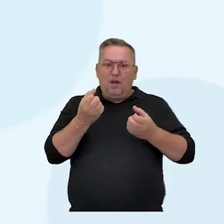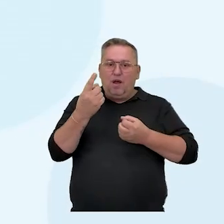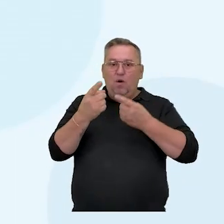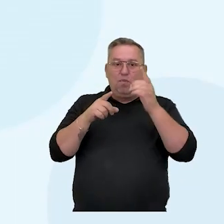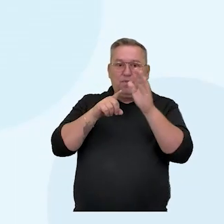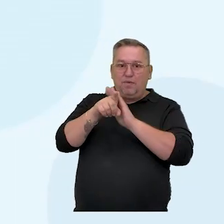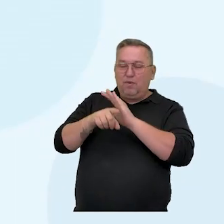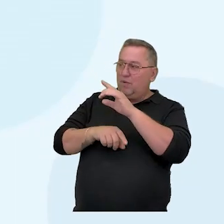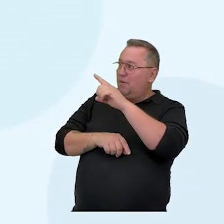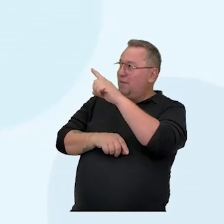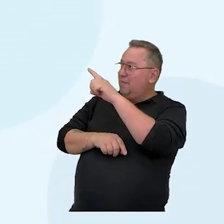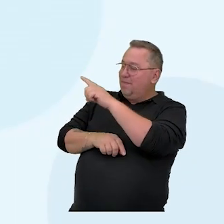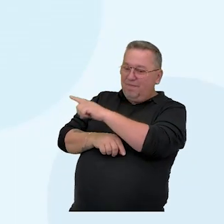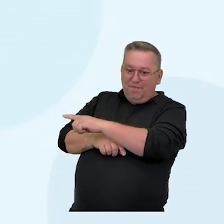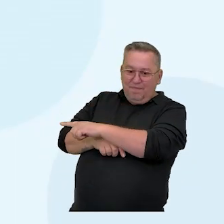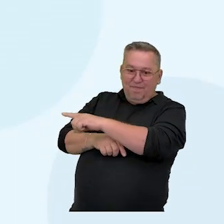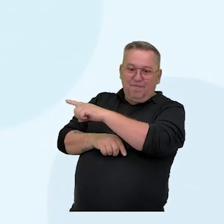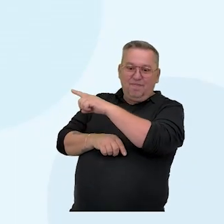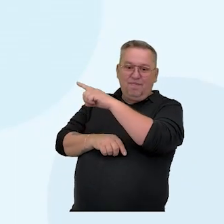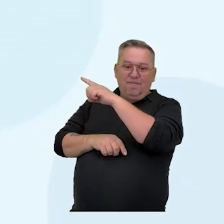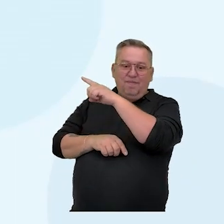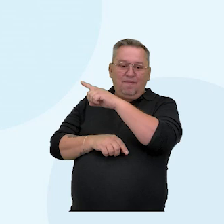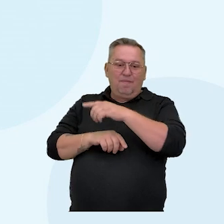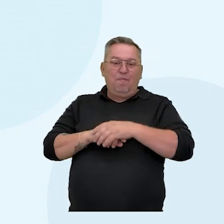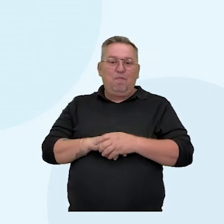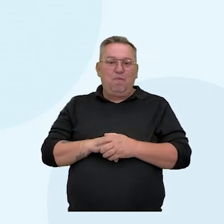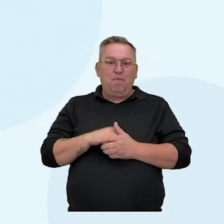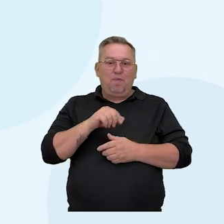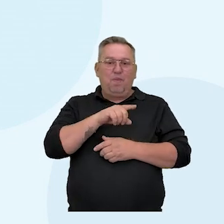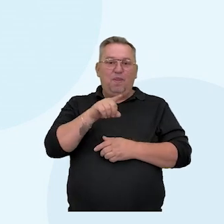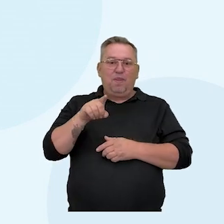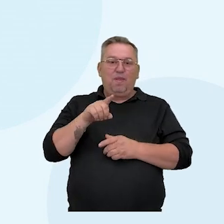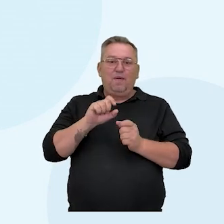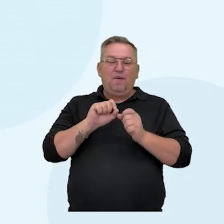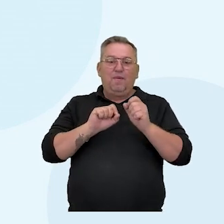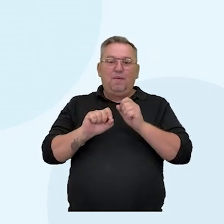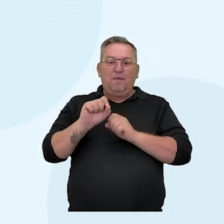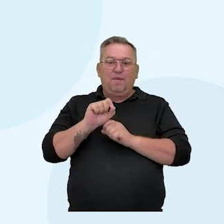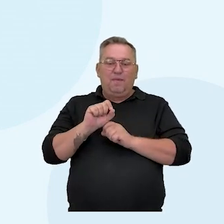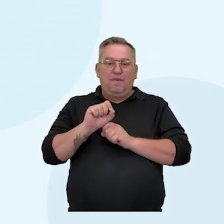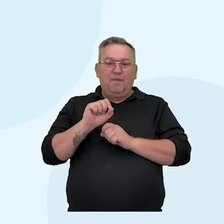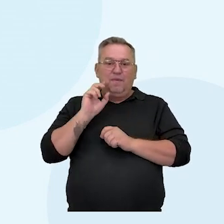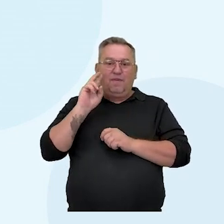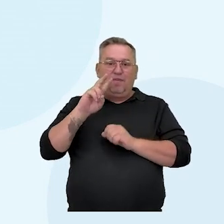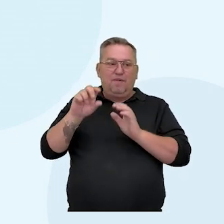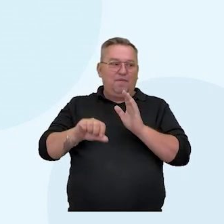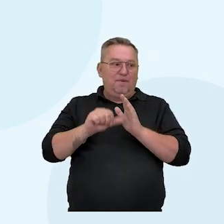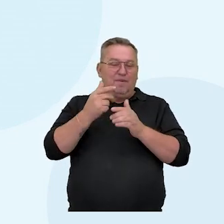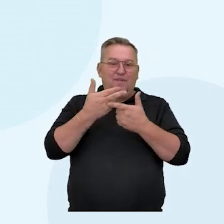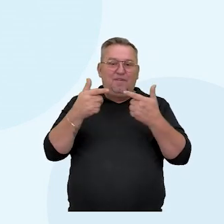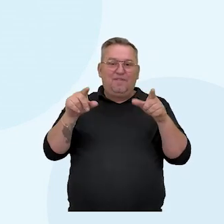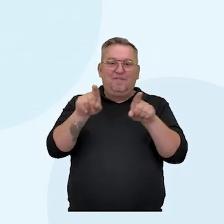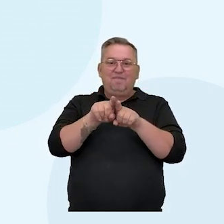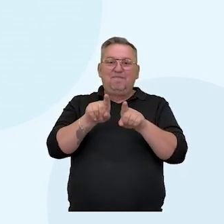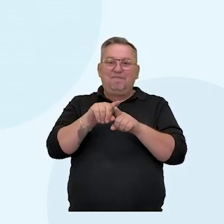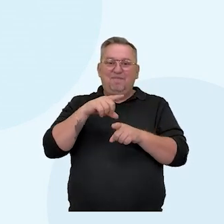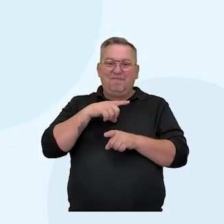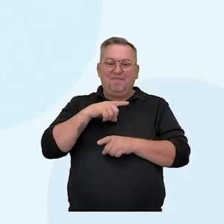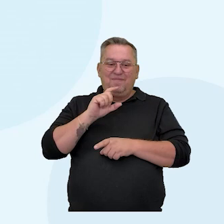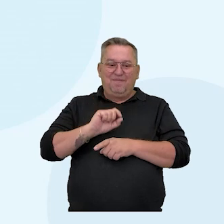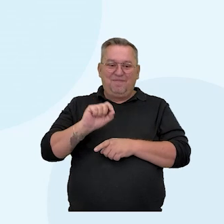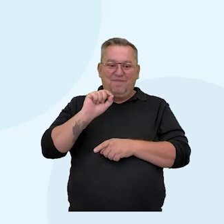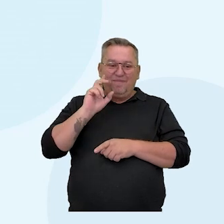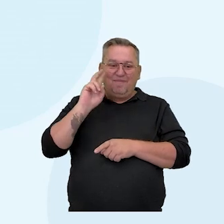perguntas e a gente vai ver como é que a gente monta uma questão no passado. Então, a gente tem a primeira aqui, ó. A gente tem, deixa eu